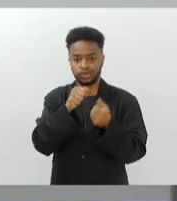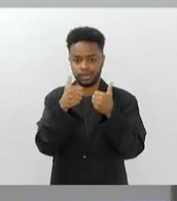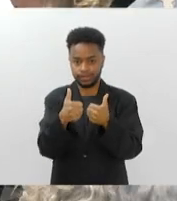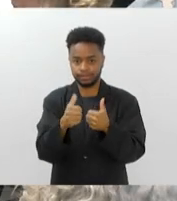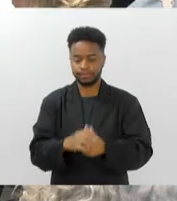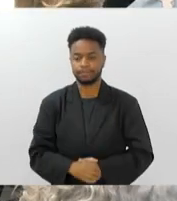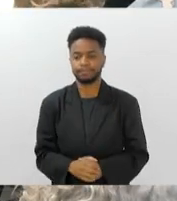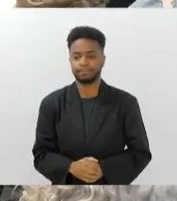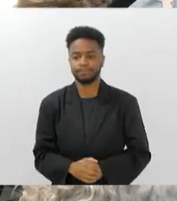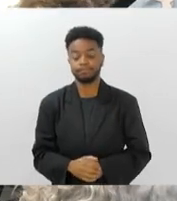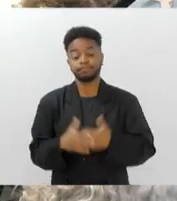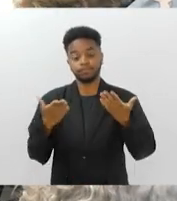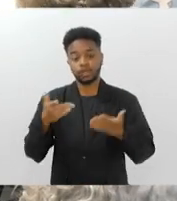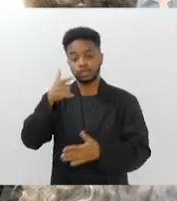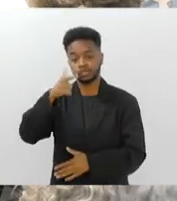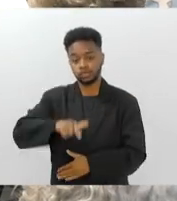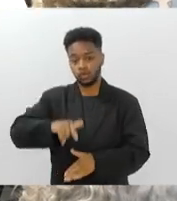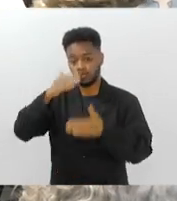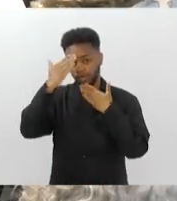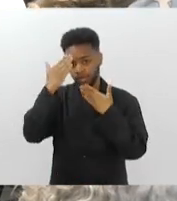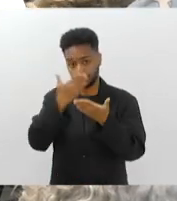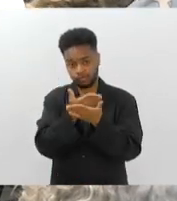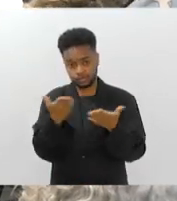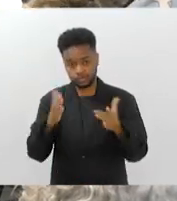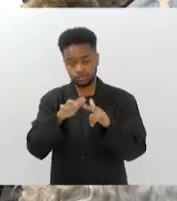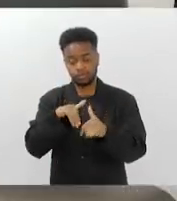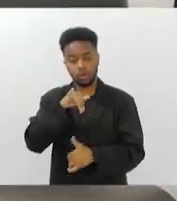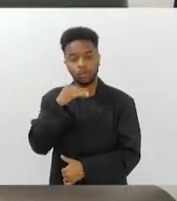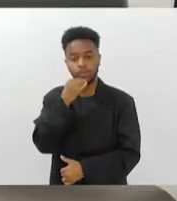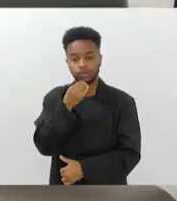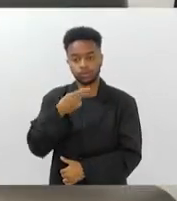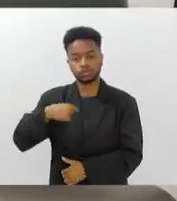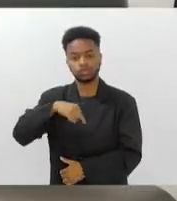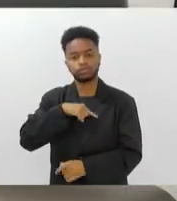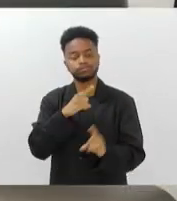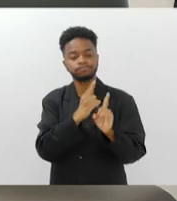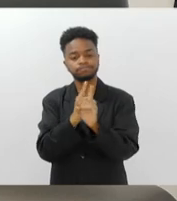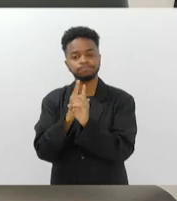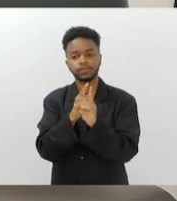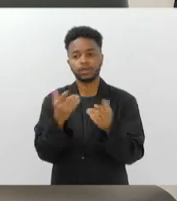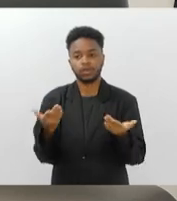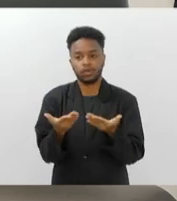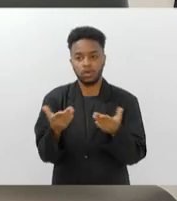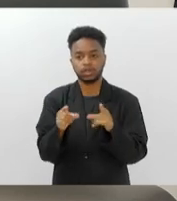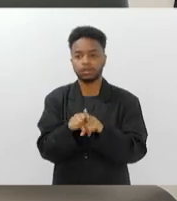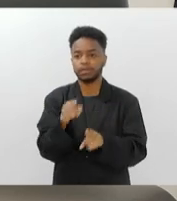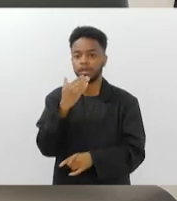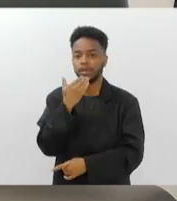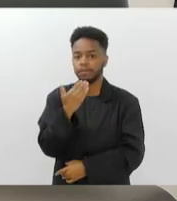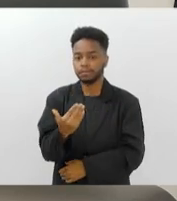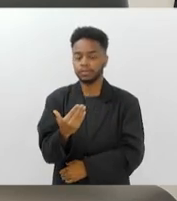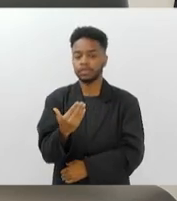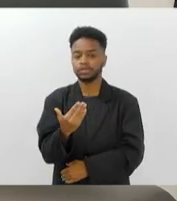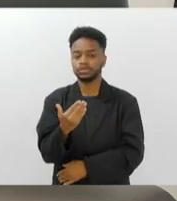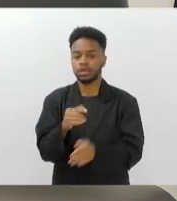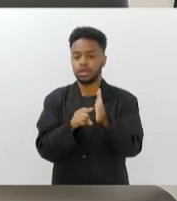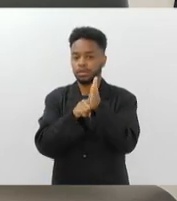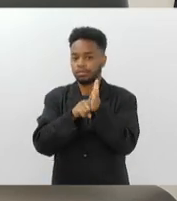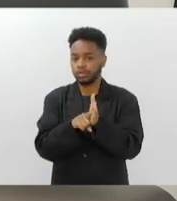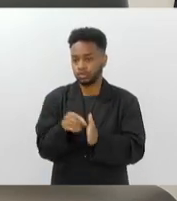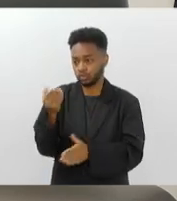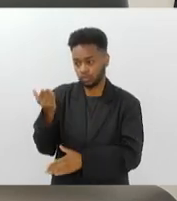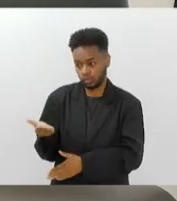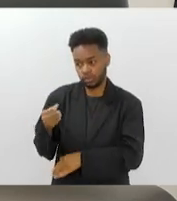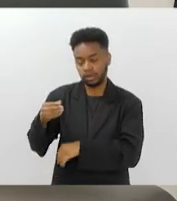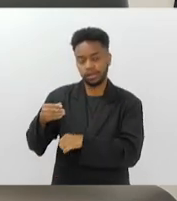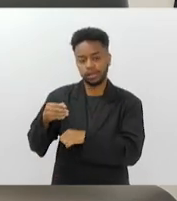bom mais uma vez agradecer aqui a oportunidade desse encontro pedir a nossa pesquisadora que leve